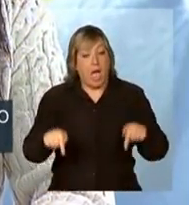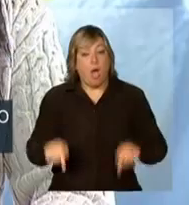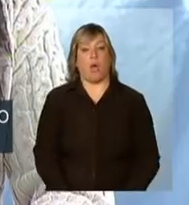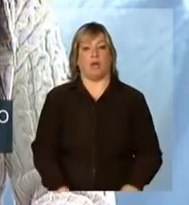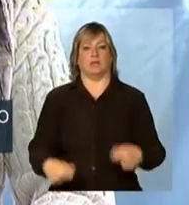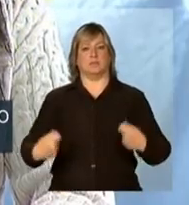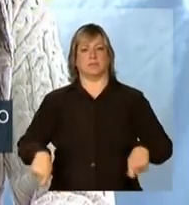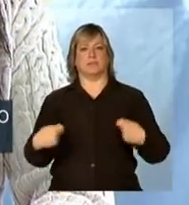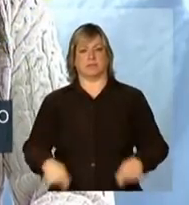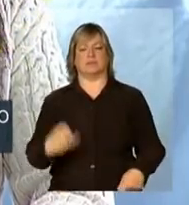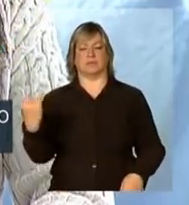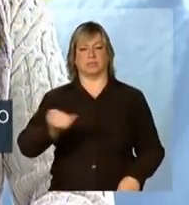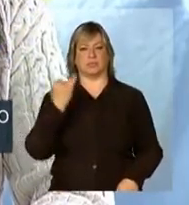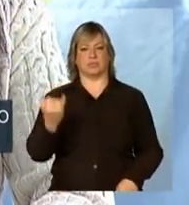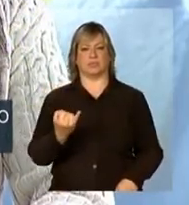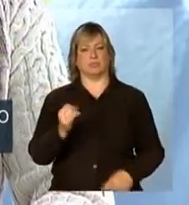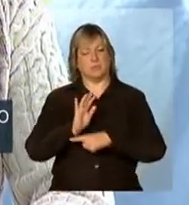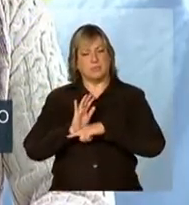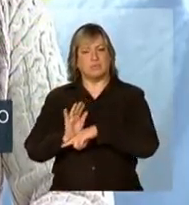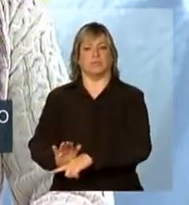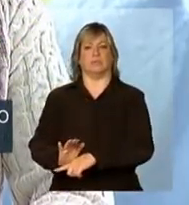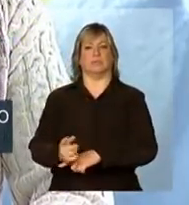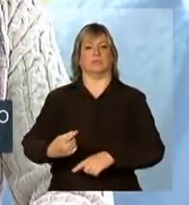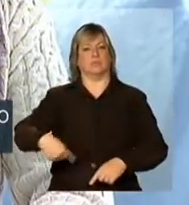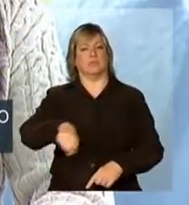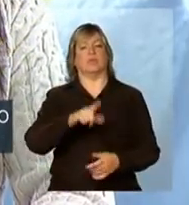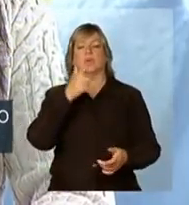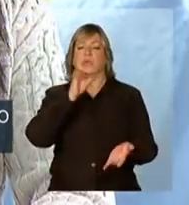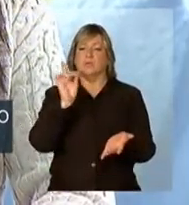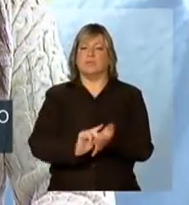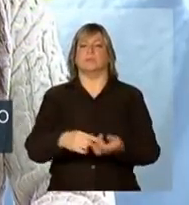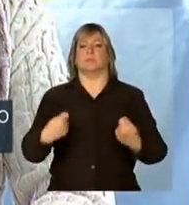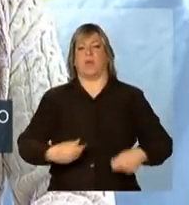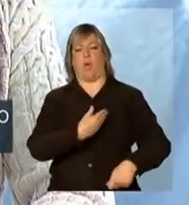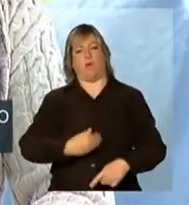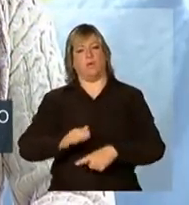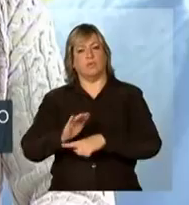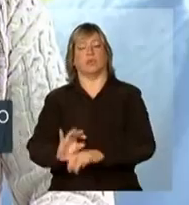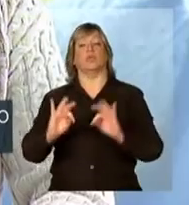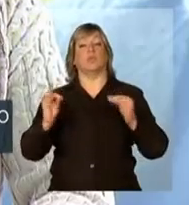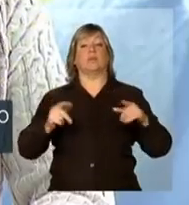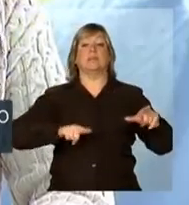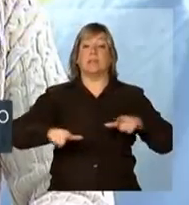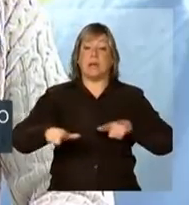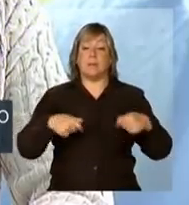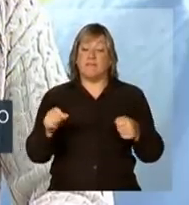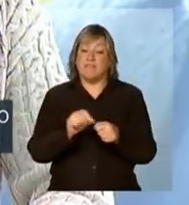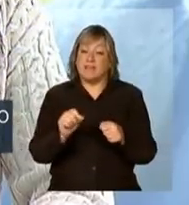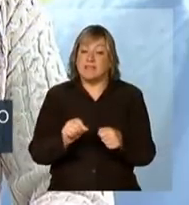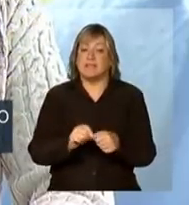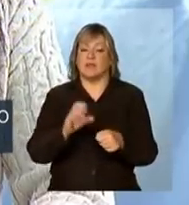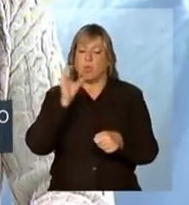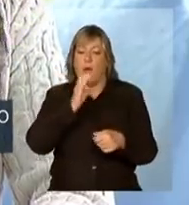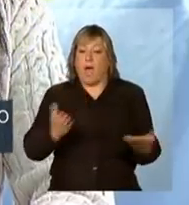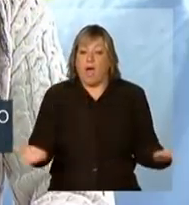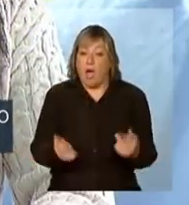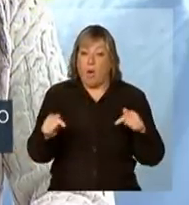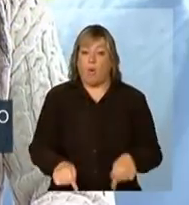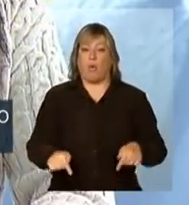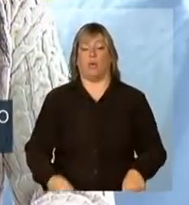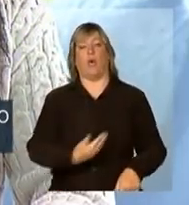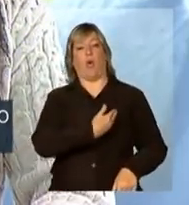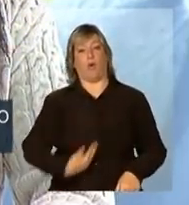importante e é mais importante ainda que ele seja efetuado, que os trabalhos sejam realizados de fato, que